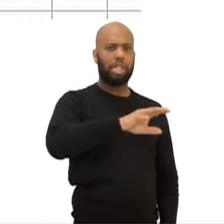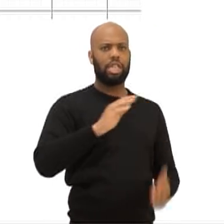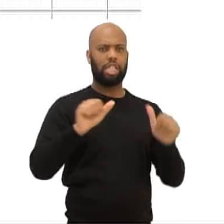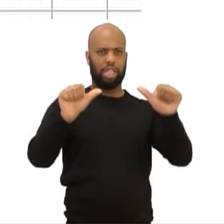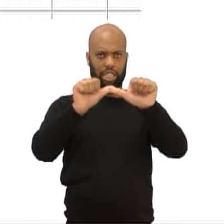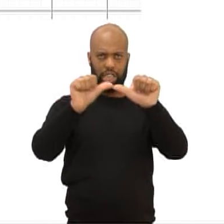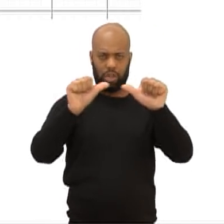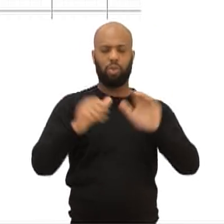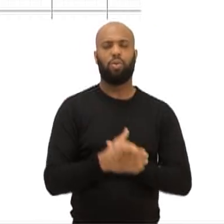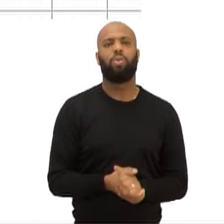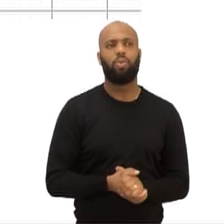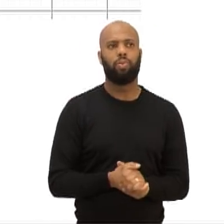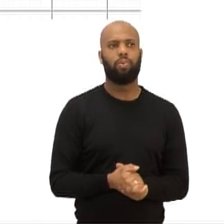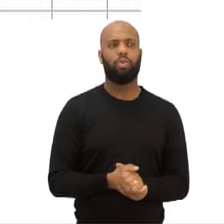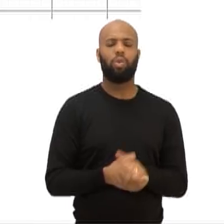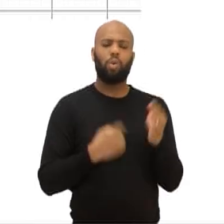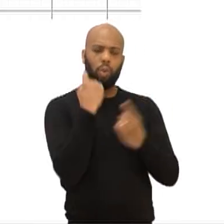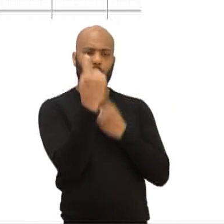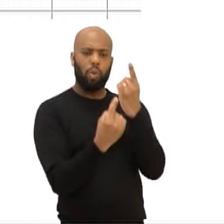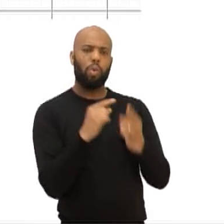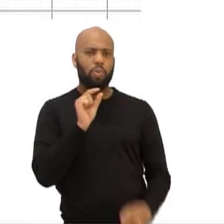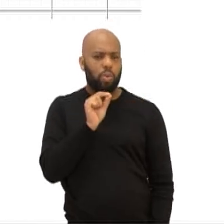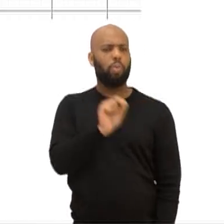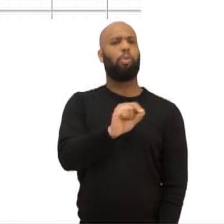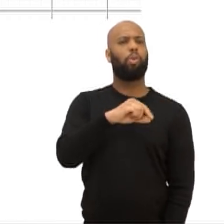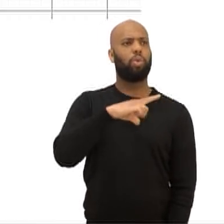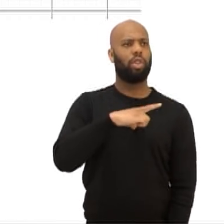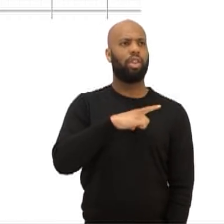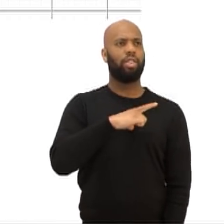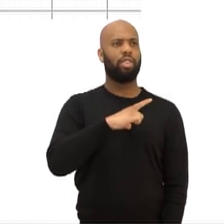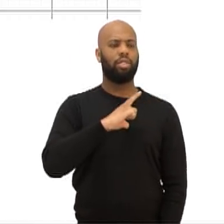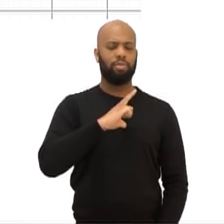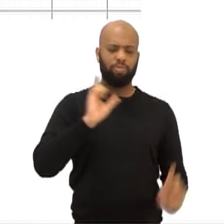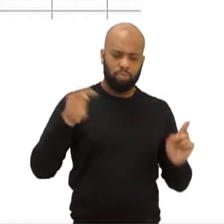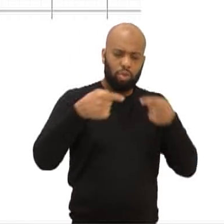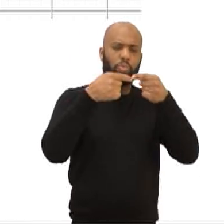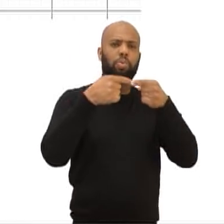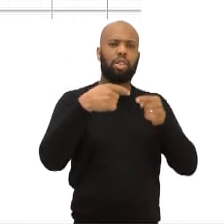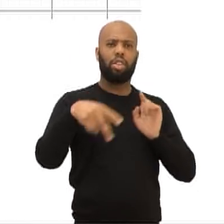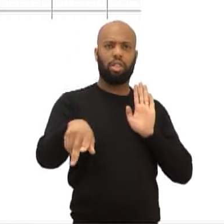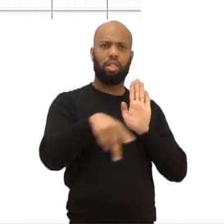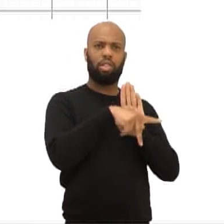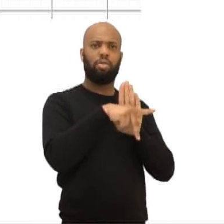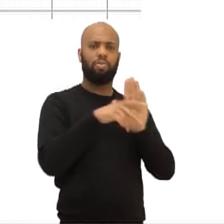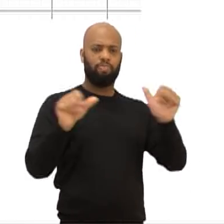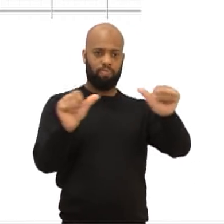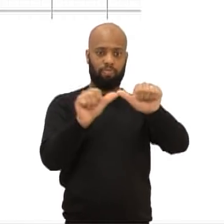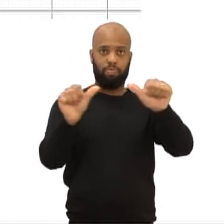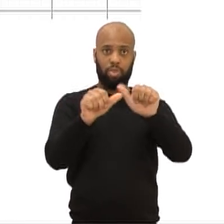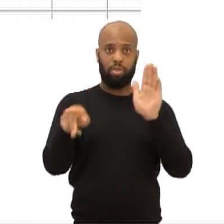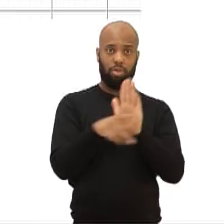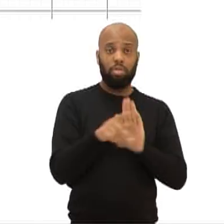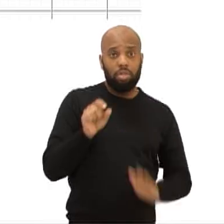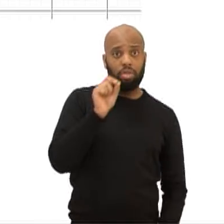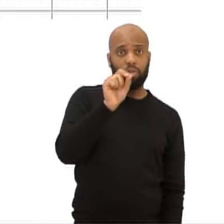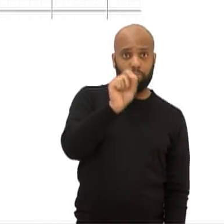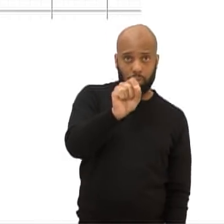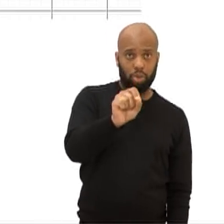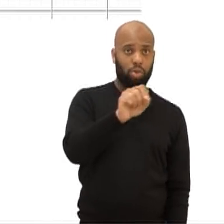simetria. Qual é o ponto que corresponde ao simétrico do ponto